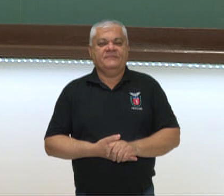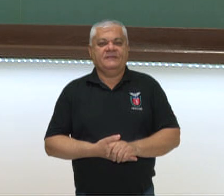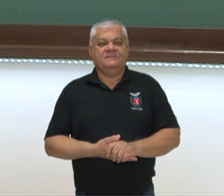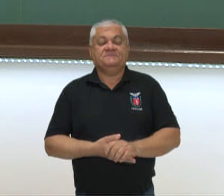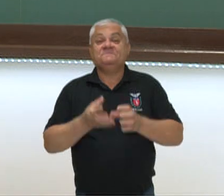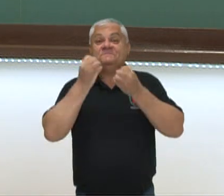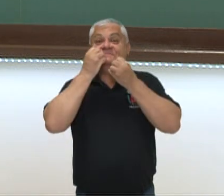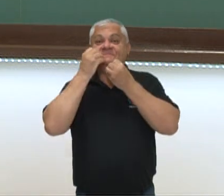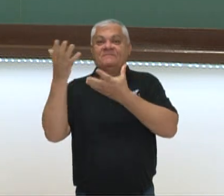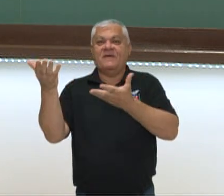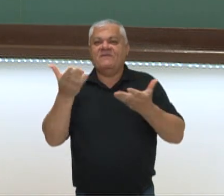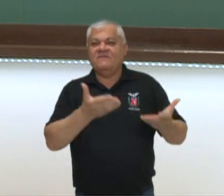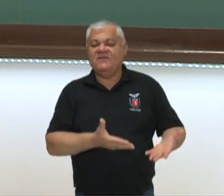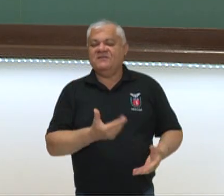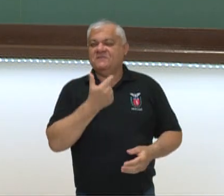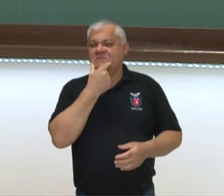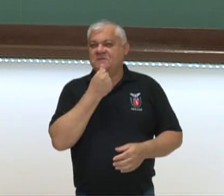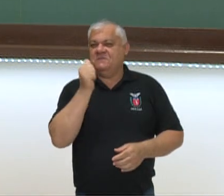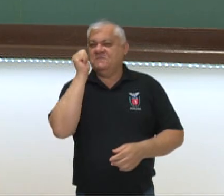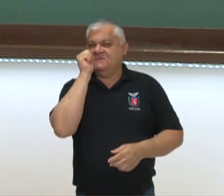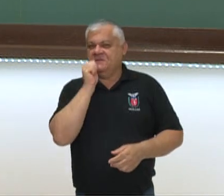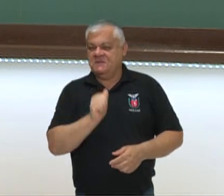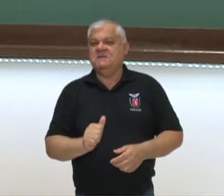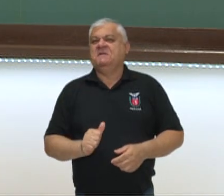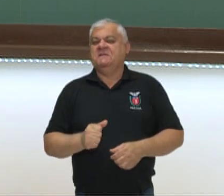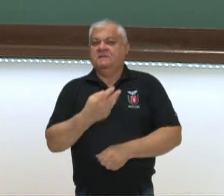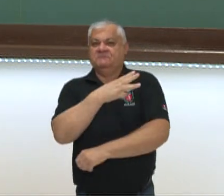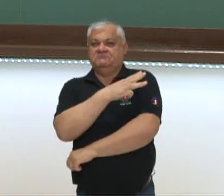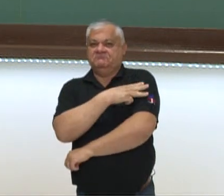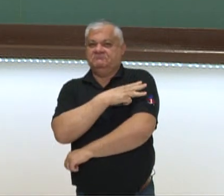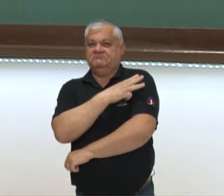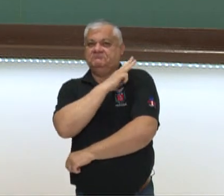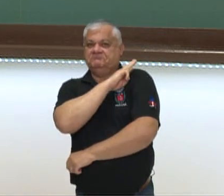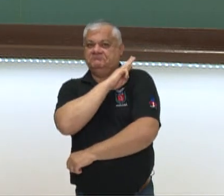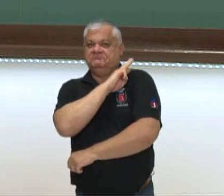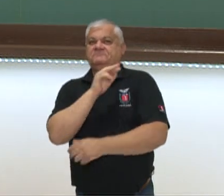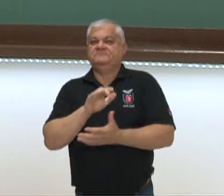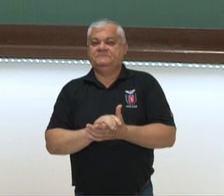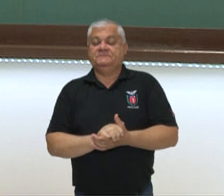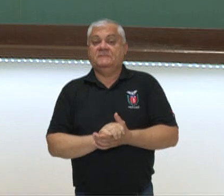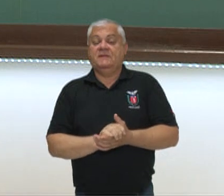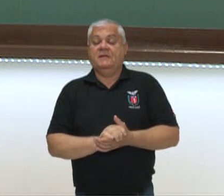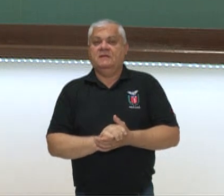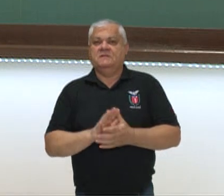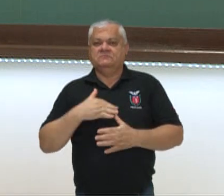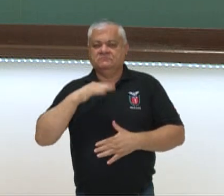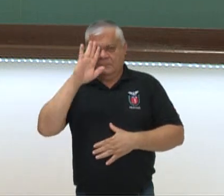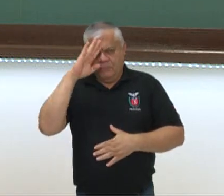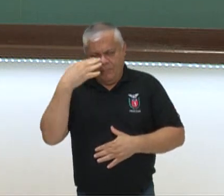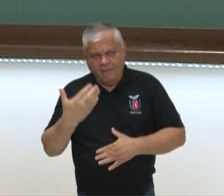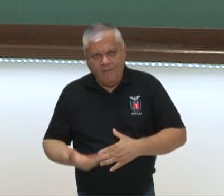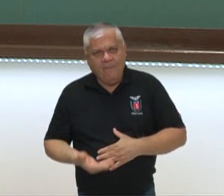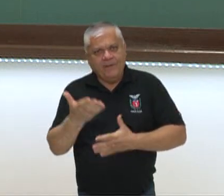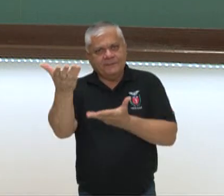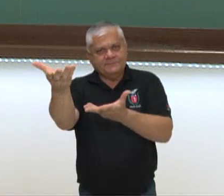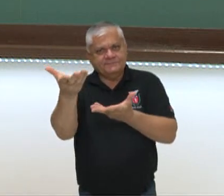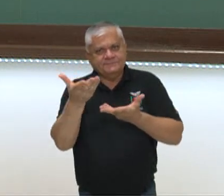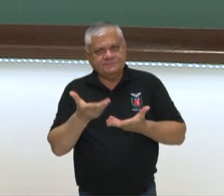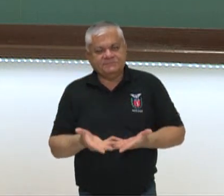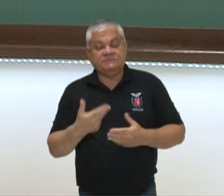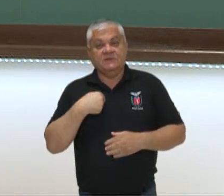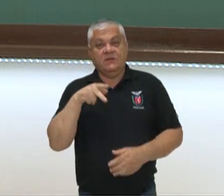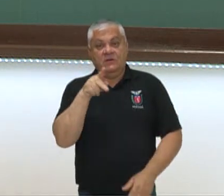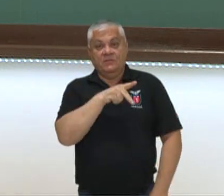Sejam sempre bem-vindos, senhoras e senhores da terceira série do Paraná. É sempre uma honra recebê-los aqui. Eu